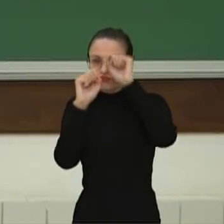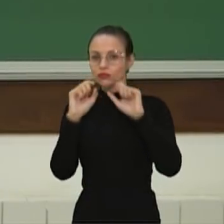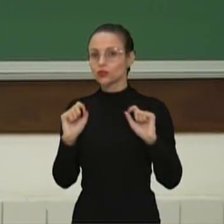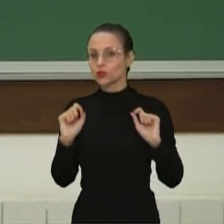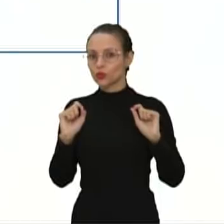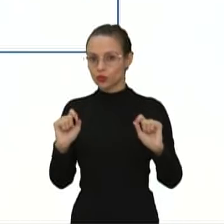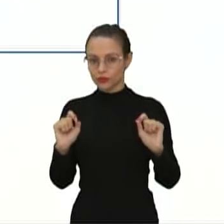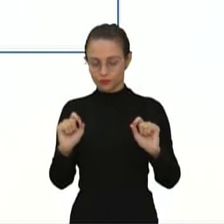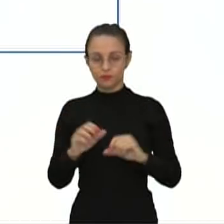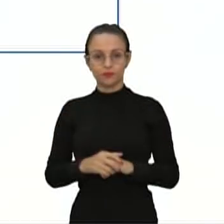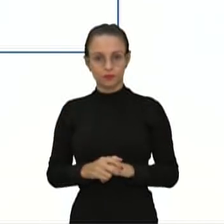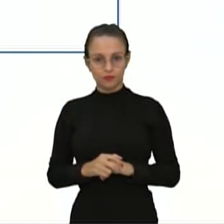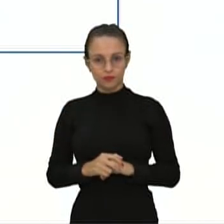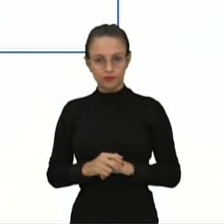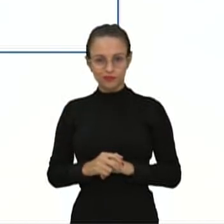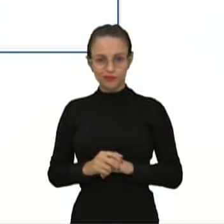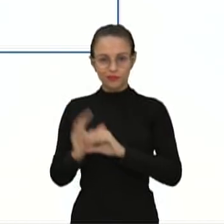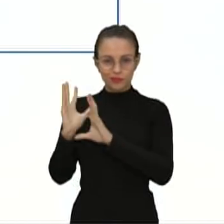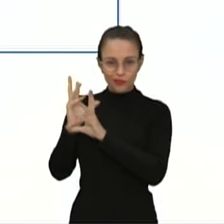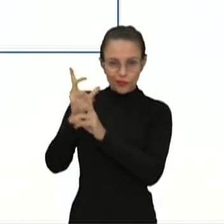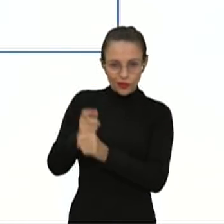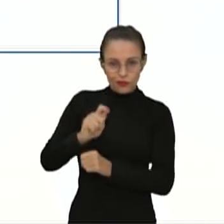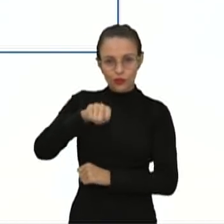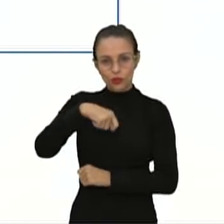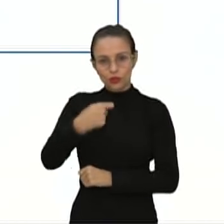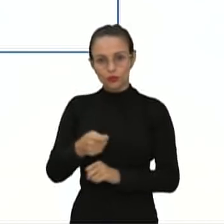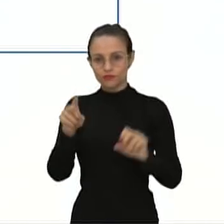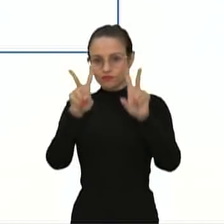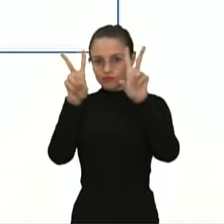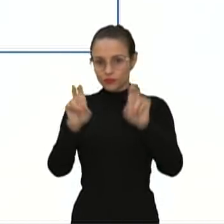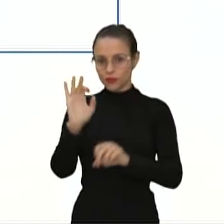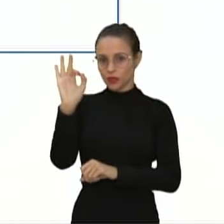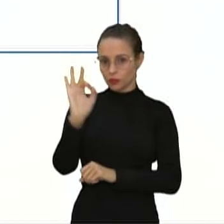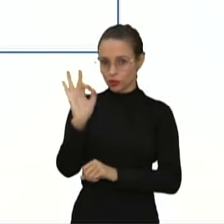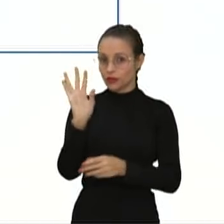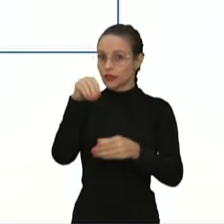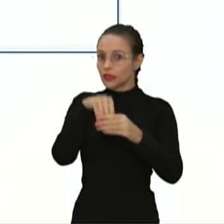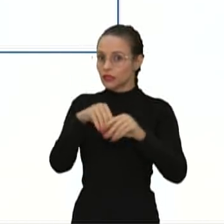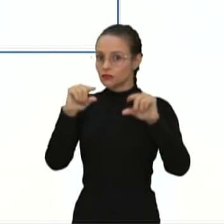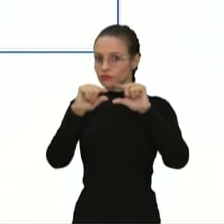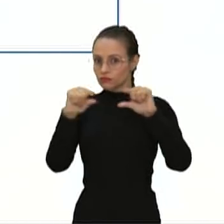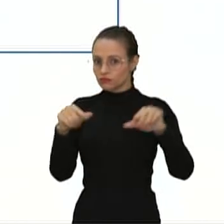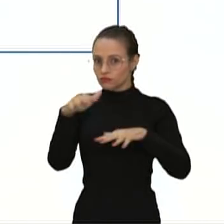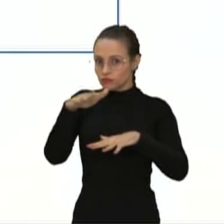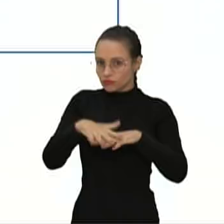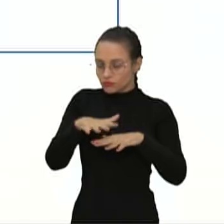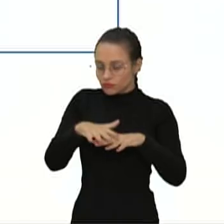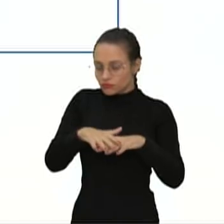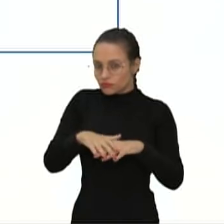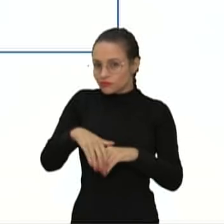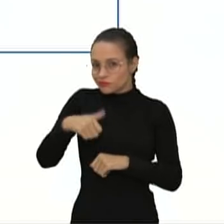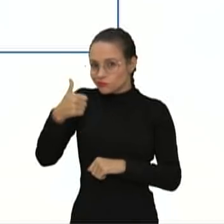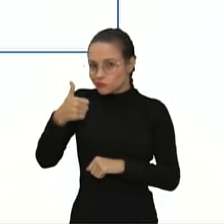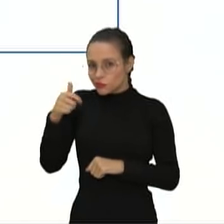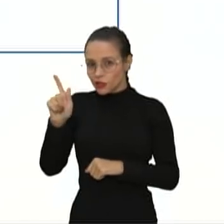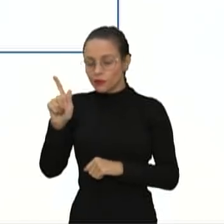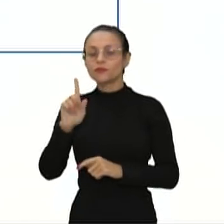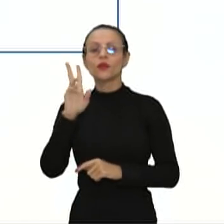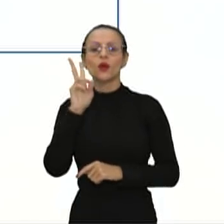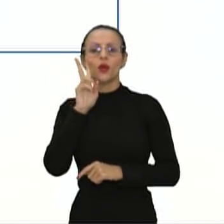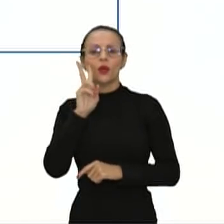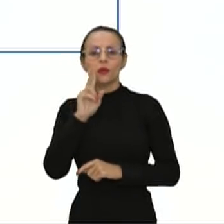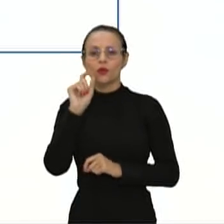Nós fizemos uma revisão de porcentagem, né, dentro da equação do primeiro grau, lembram? Então,